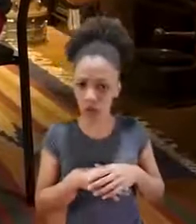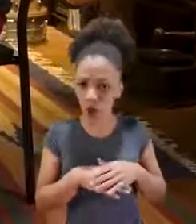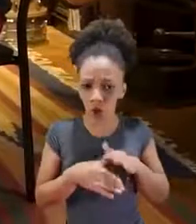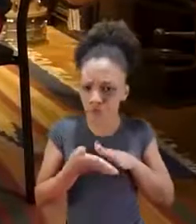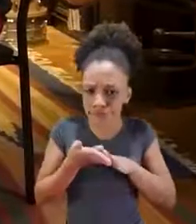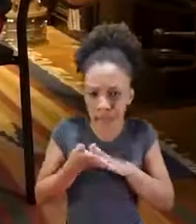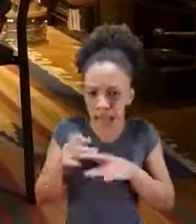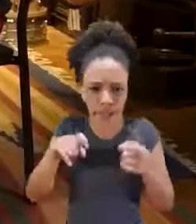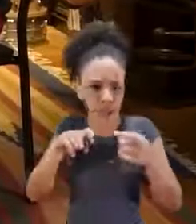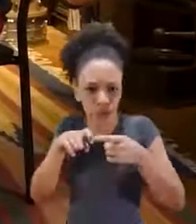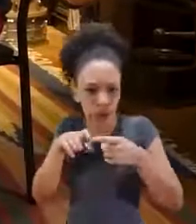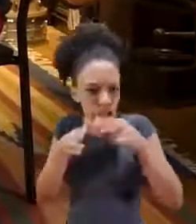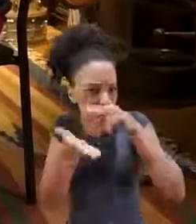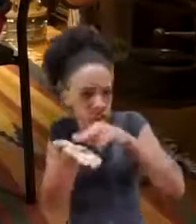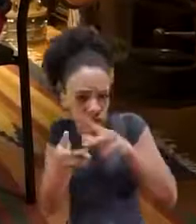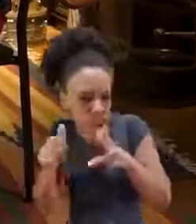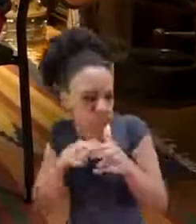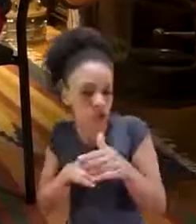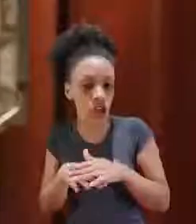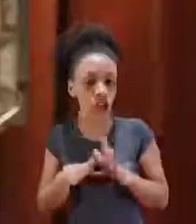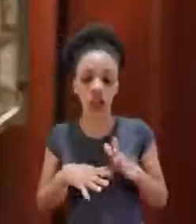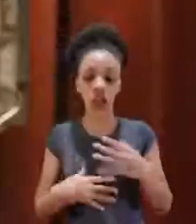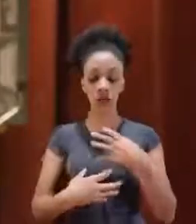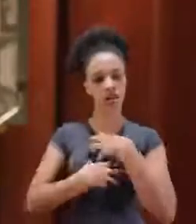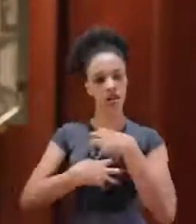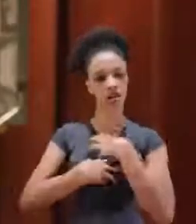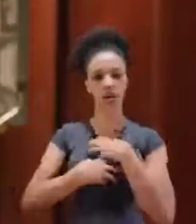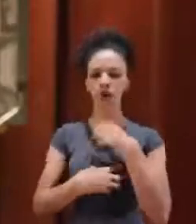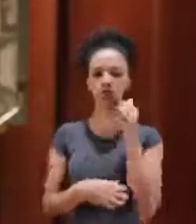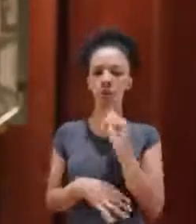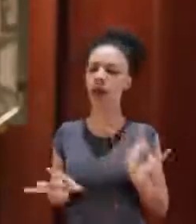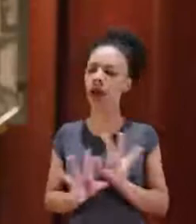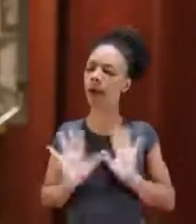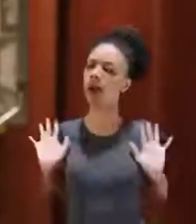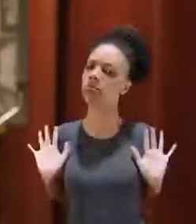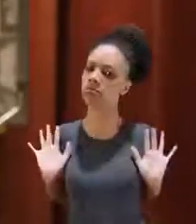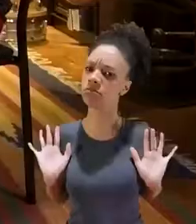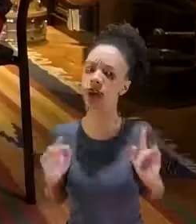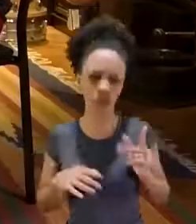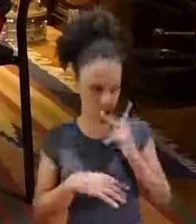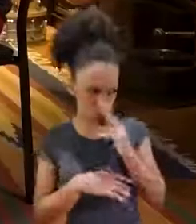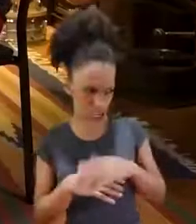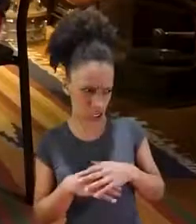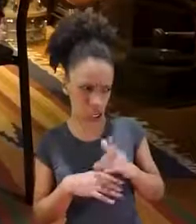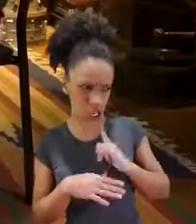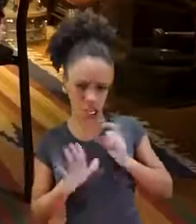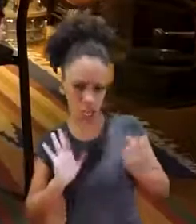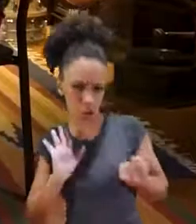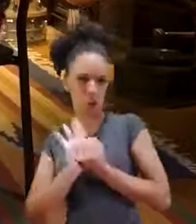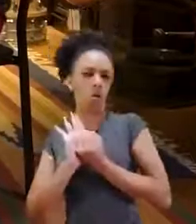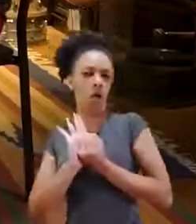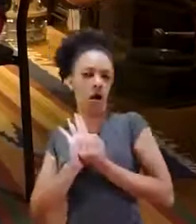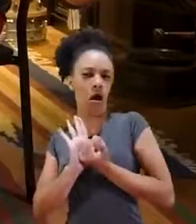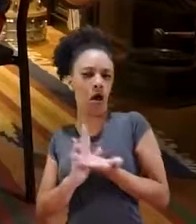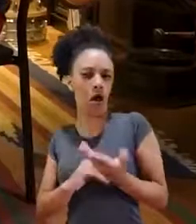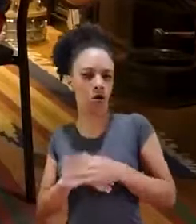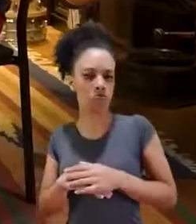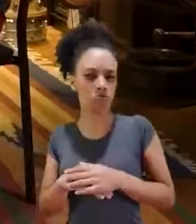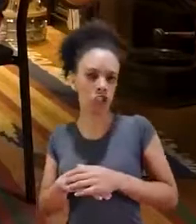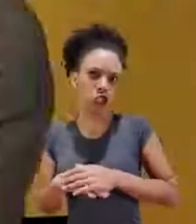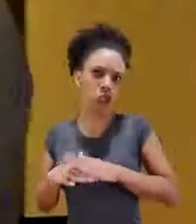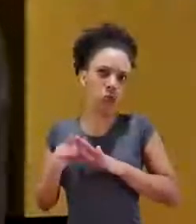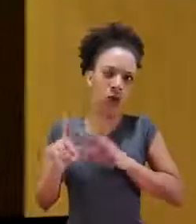e a sua alma é identificado que eu sou uma mulher e pronto aí você acha que vai criar um rótulo na frente